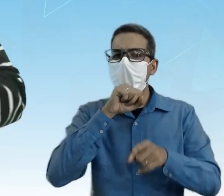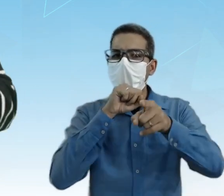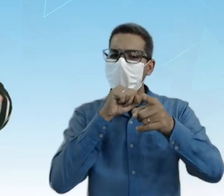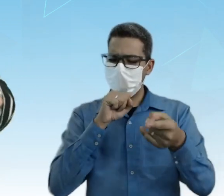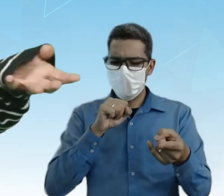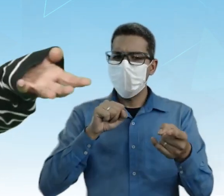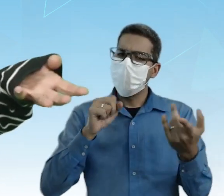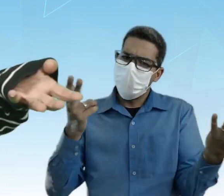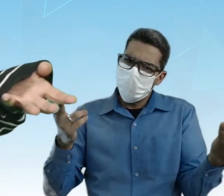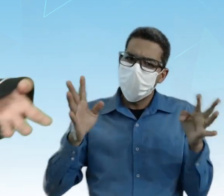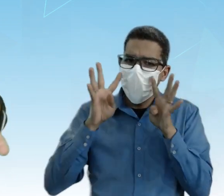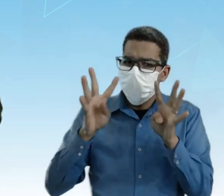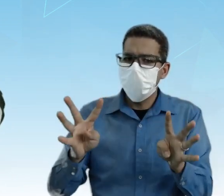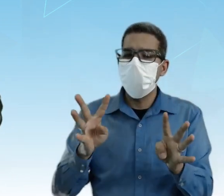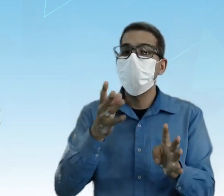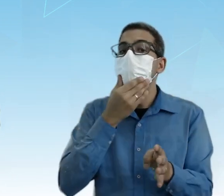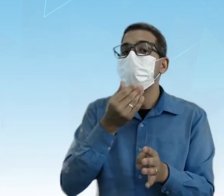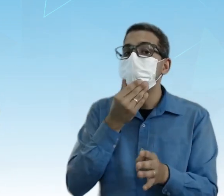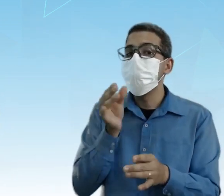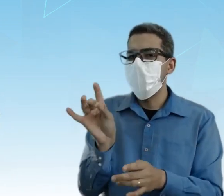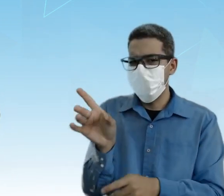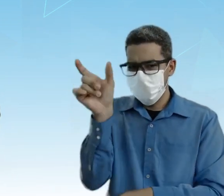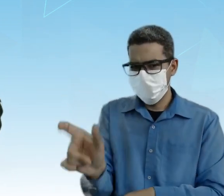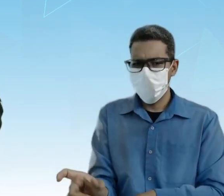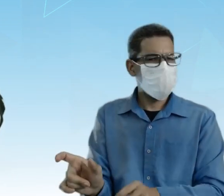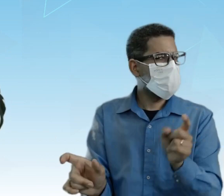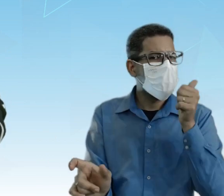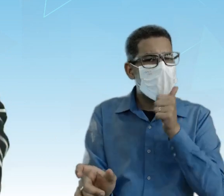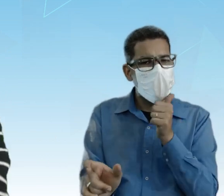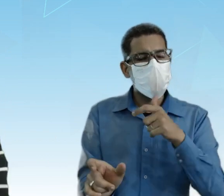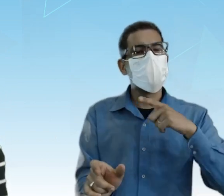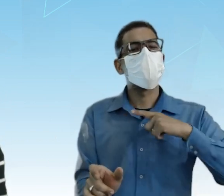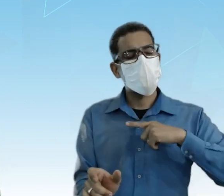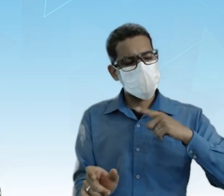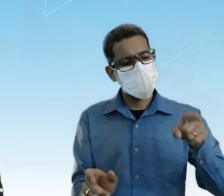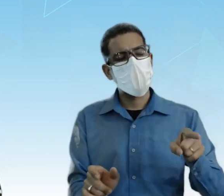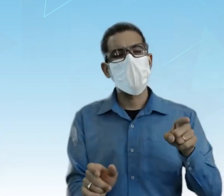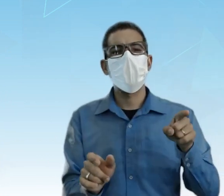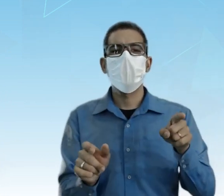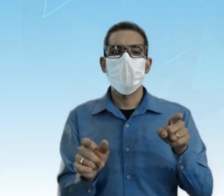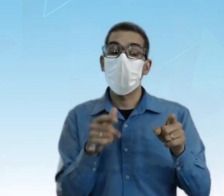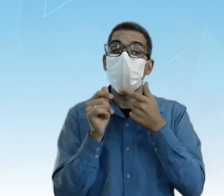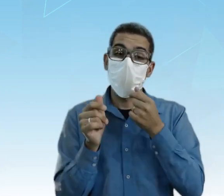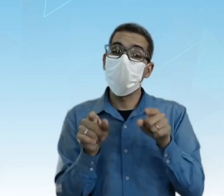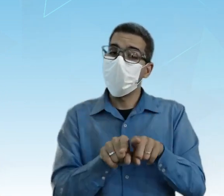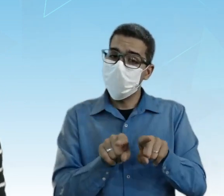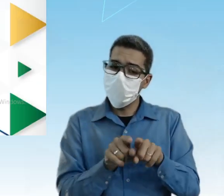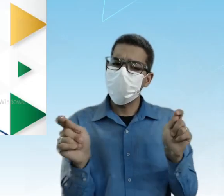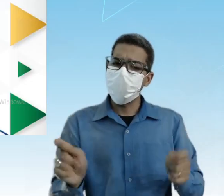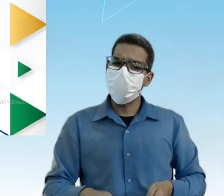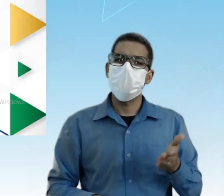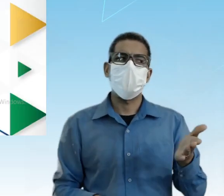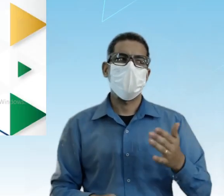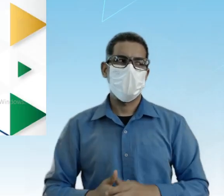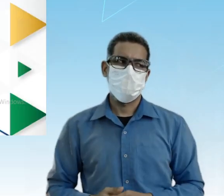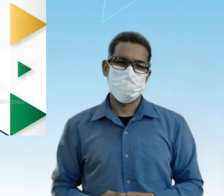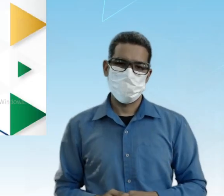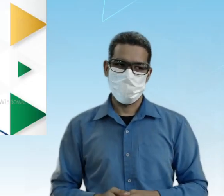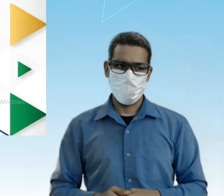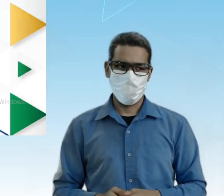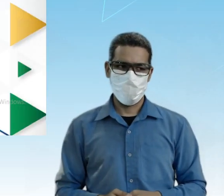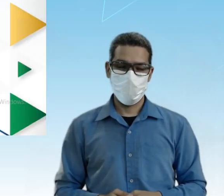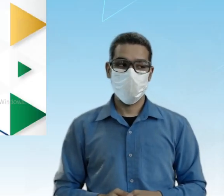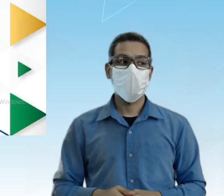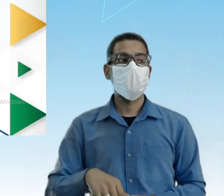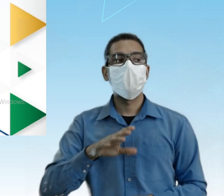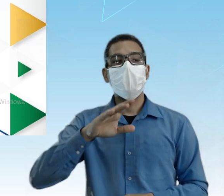é só a mulher mesmo que faz a ligadura, não. Vocês são bem mais simples do que nós, as mulheres. Se liguem. O total